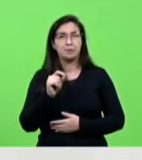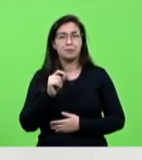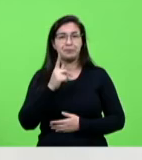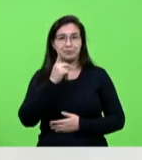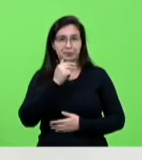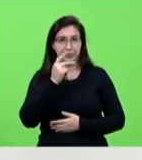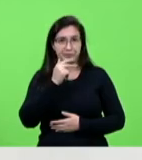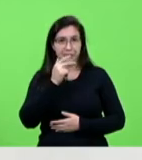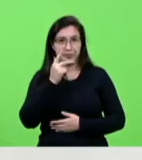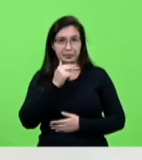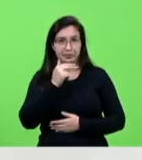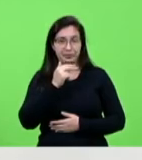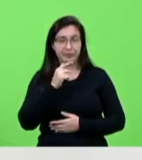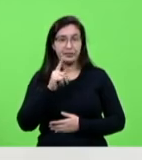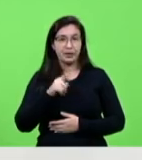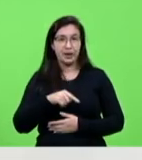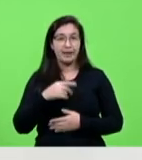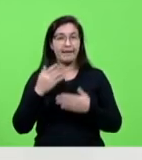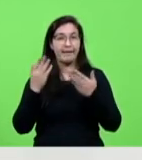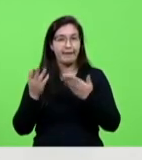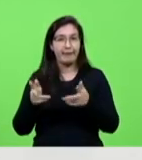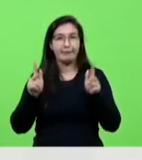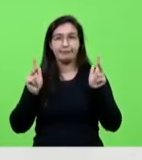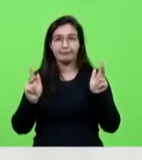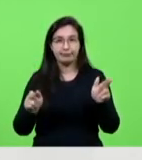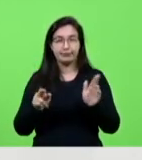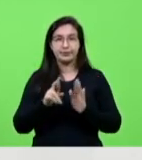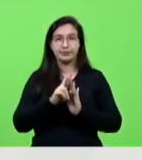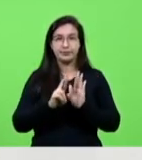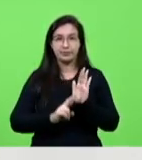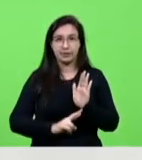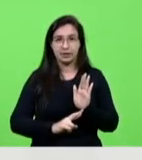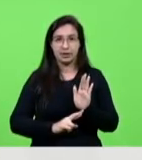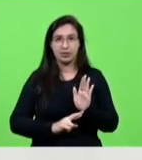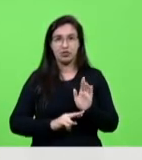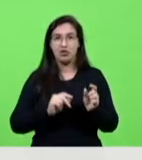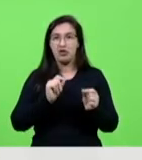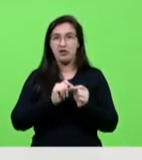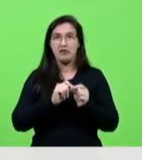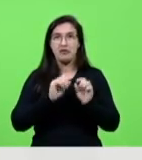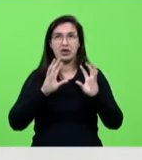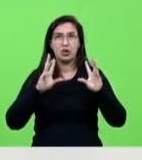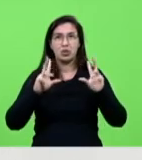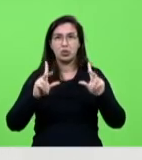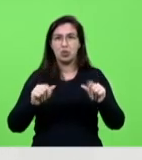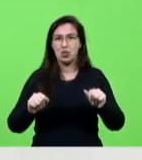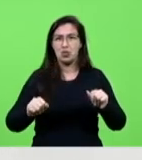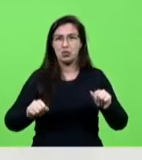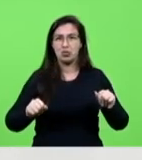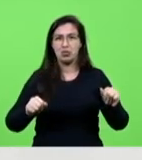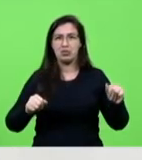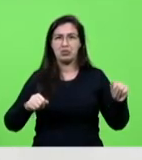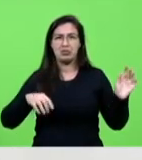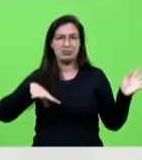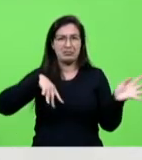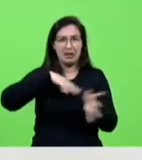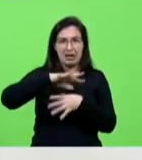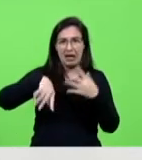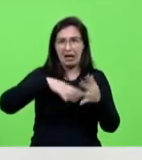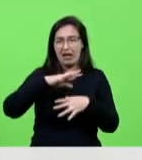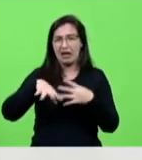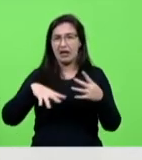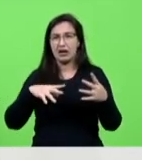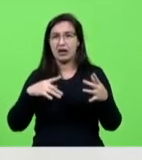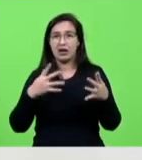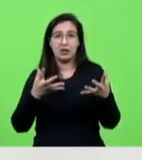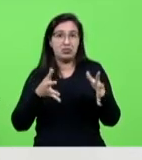Cobalcini, é que o mesmo relator que fez todo aquele barulho porque não queria